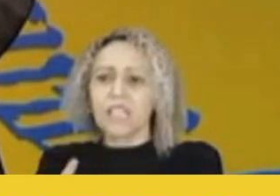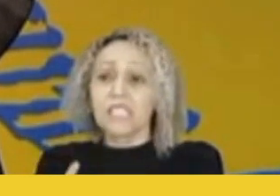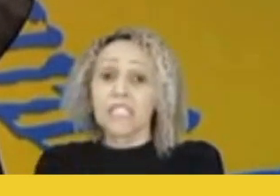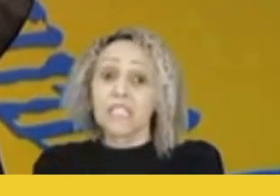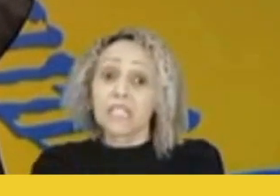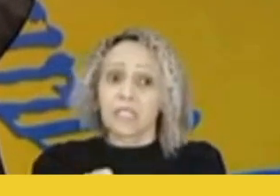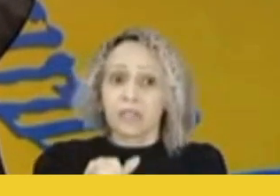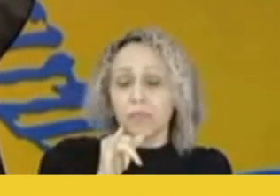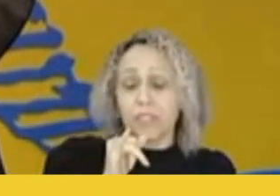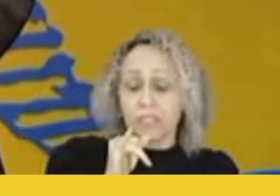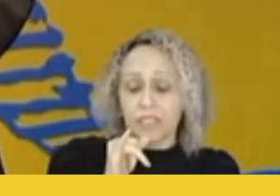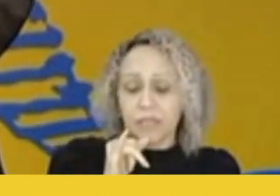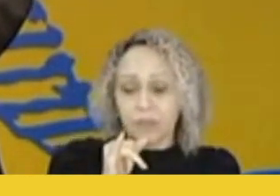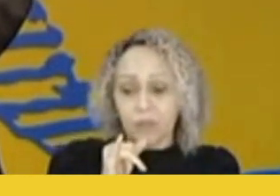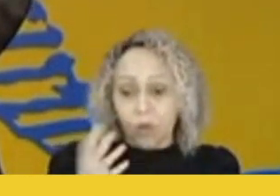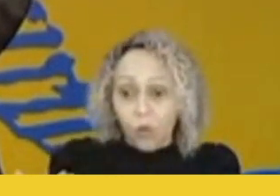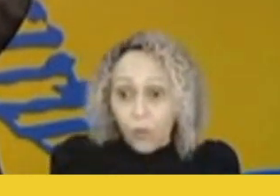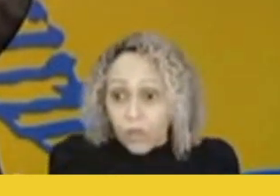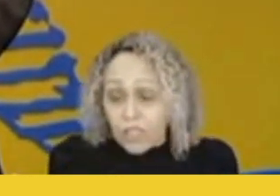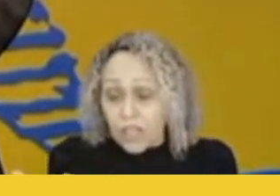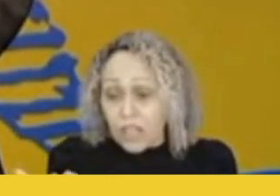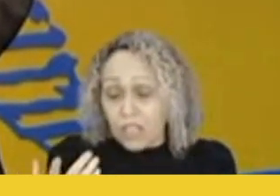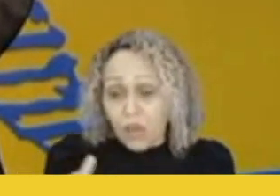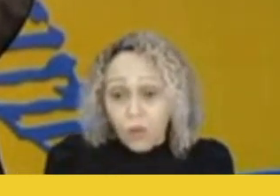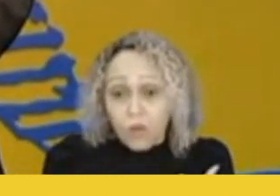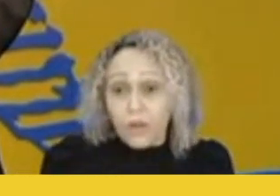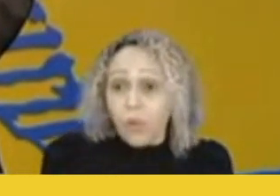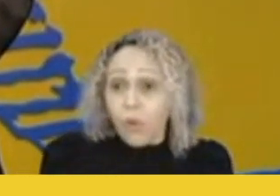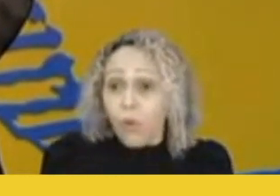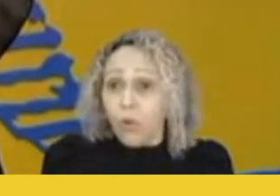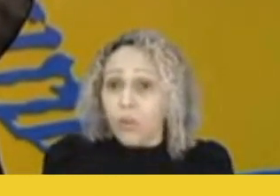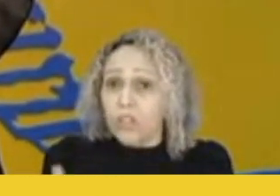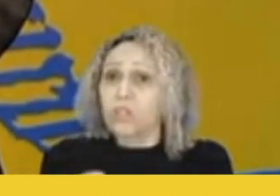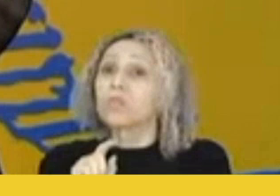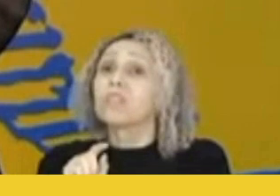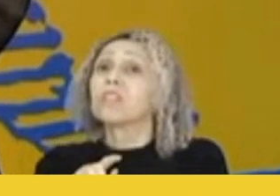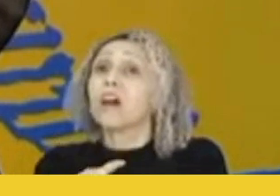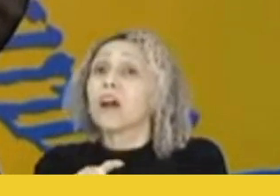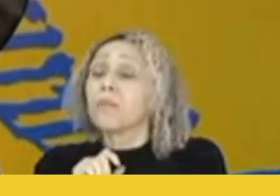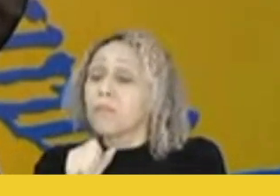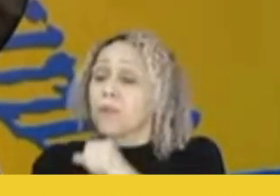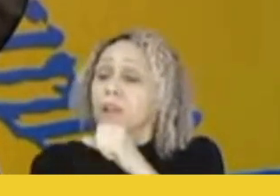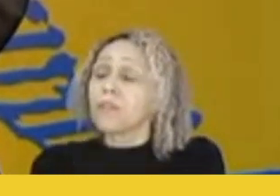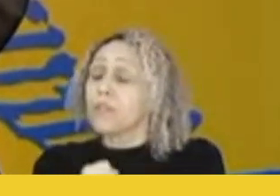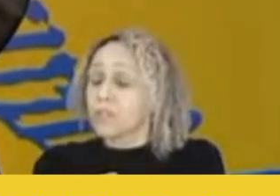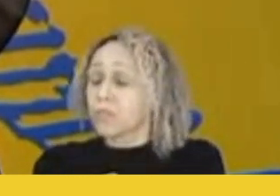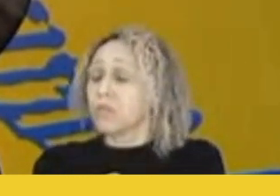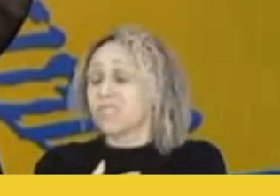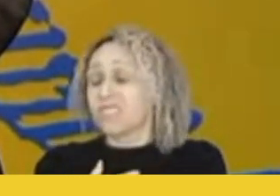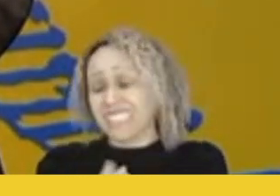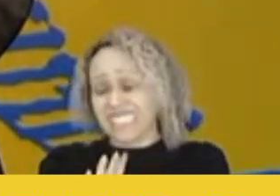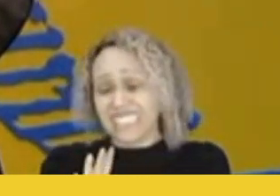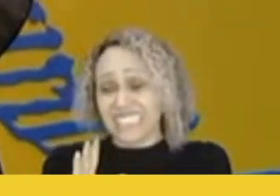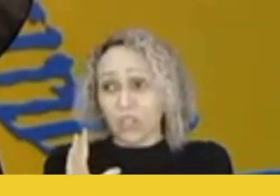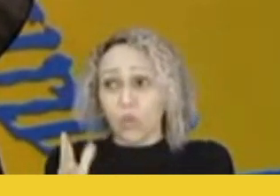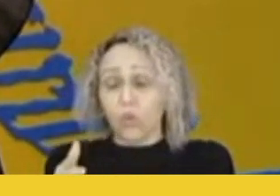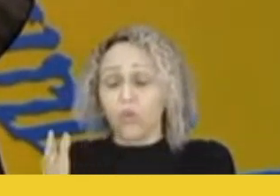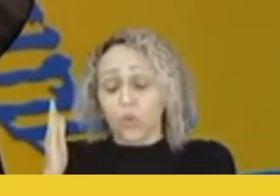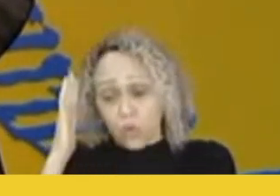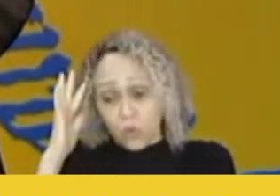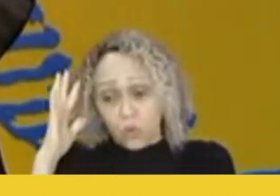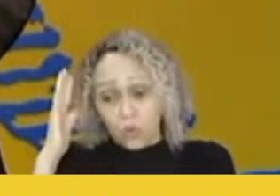são projetos imprescindíveis para 2023, chegamos à conclusão que 1 bilhão e 800